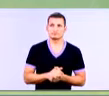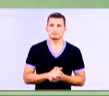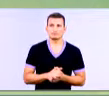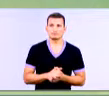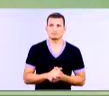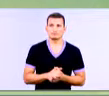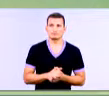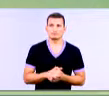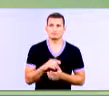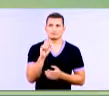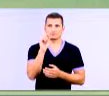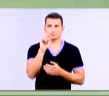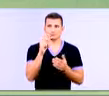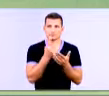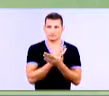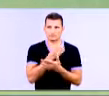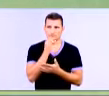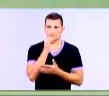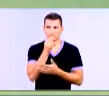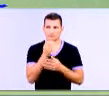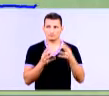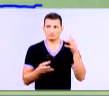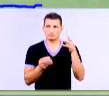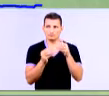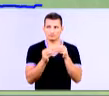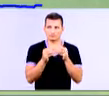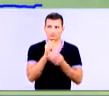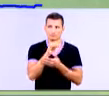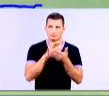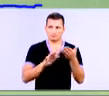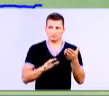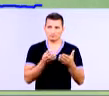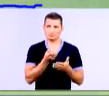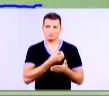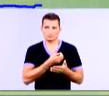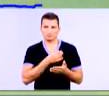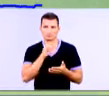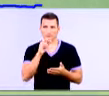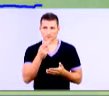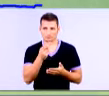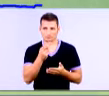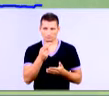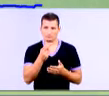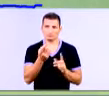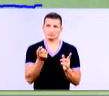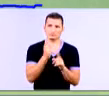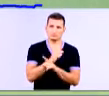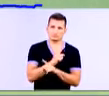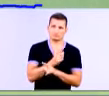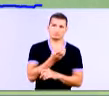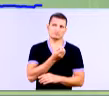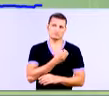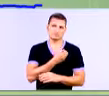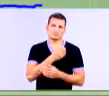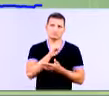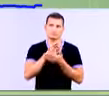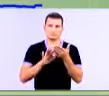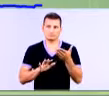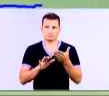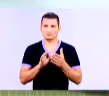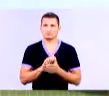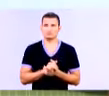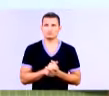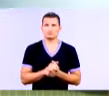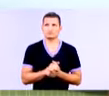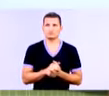E o que acontece se eu tentar atribuir um texto a um número ou um número a um texto, né? Se eu